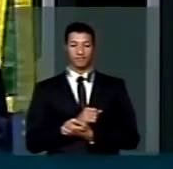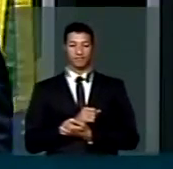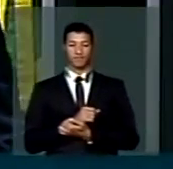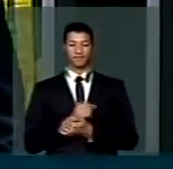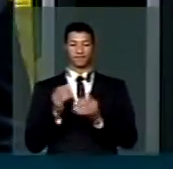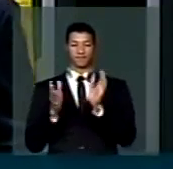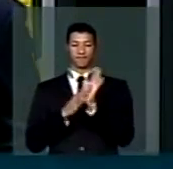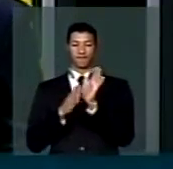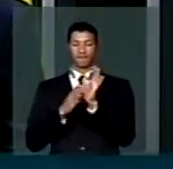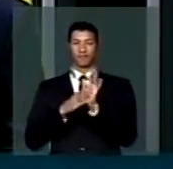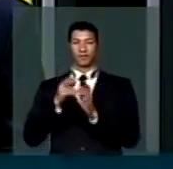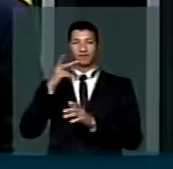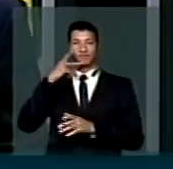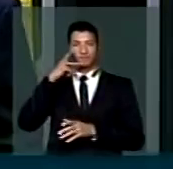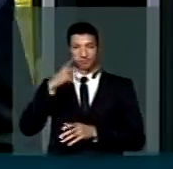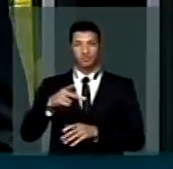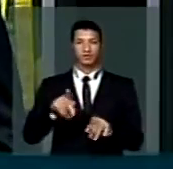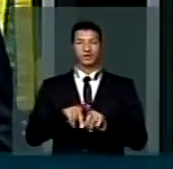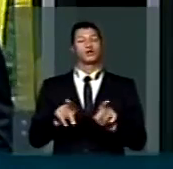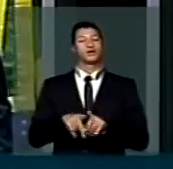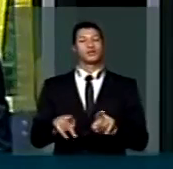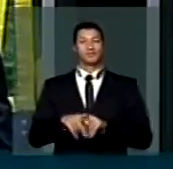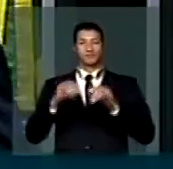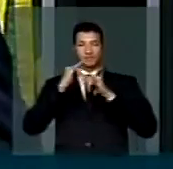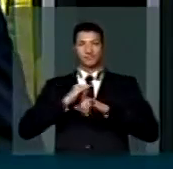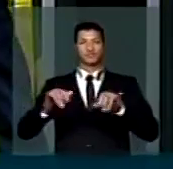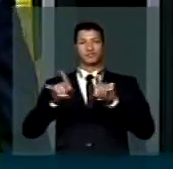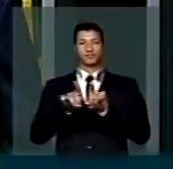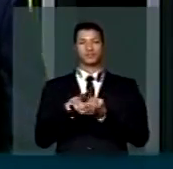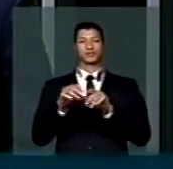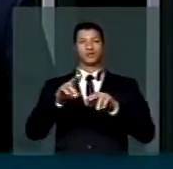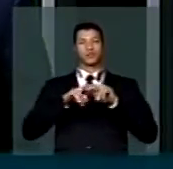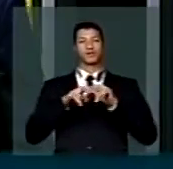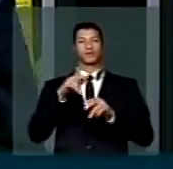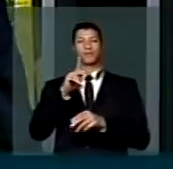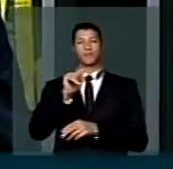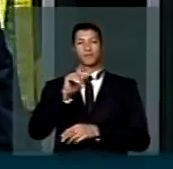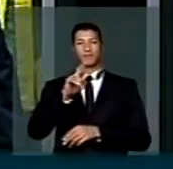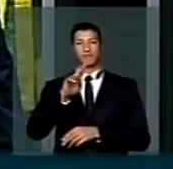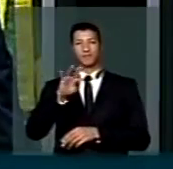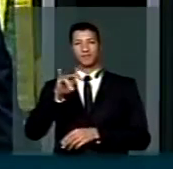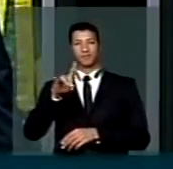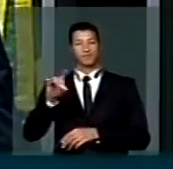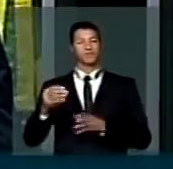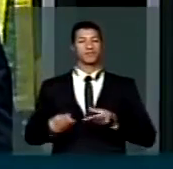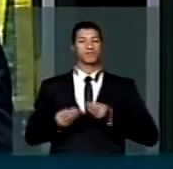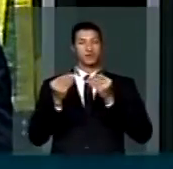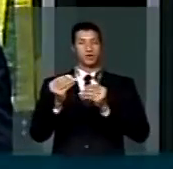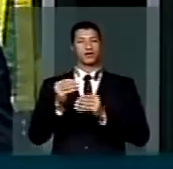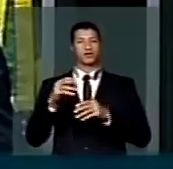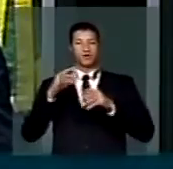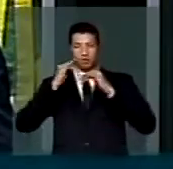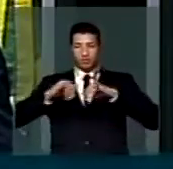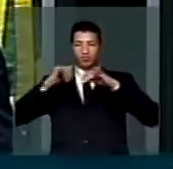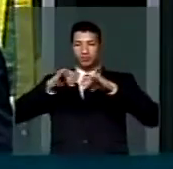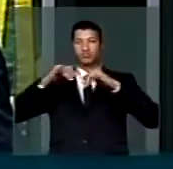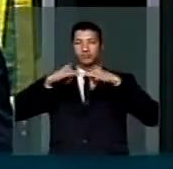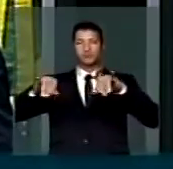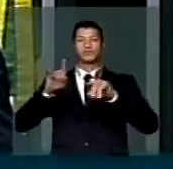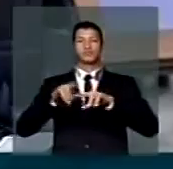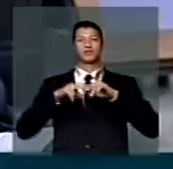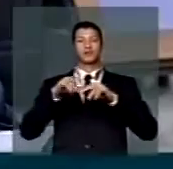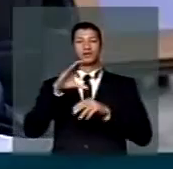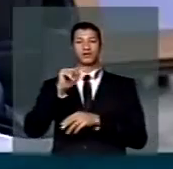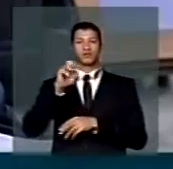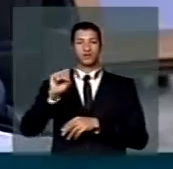Parabéns pelo pronunciamento, pela posição, em especial pelo partido, dando a devida repercussão a esse caso